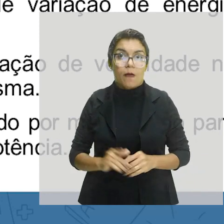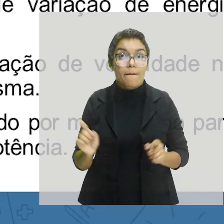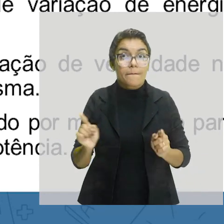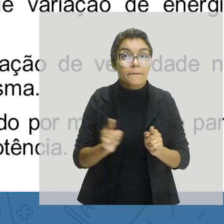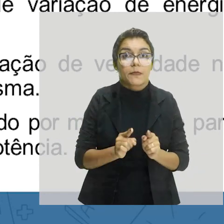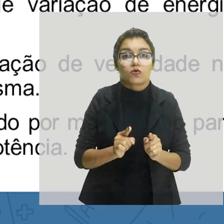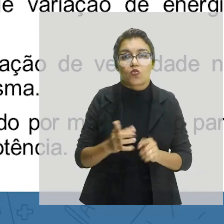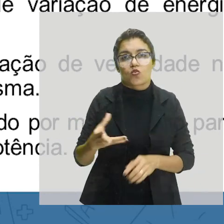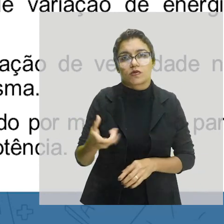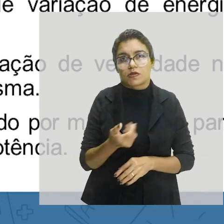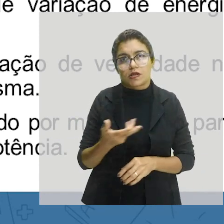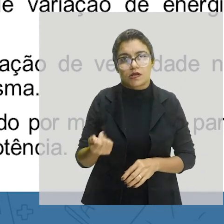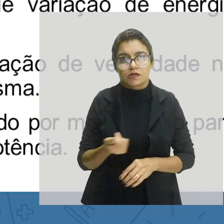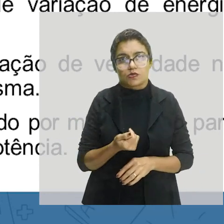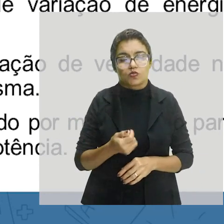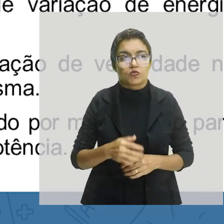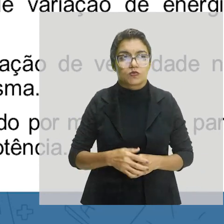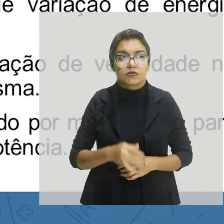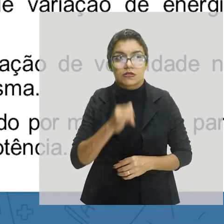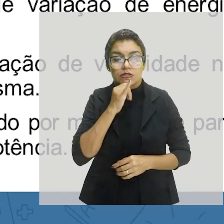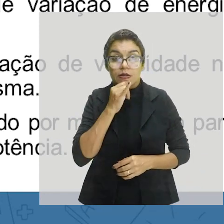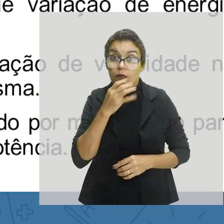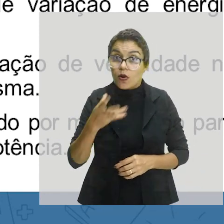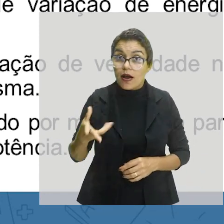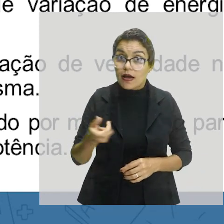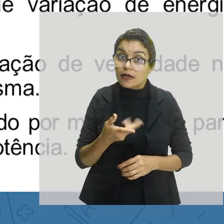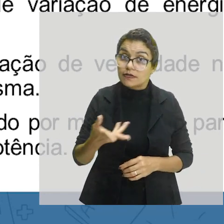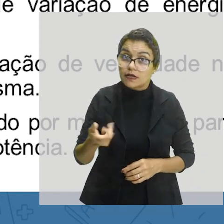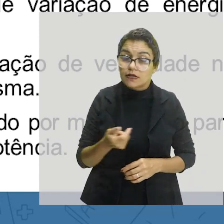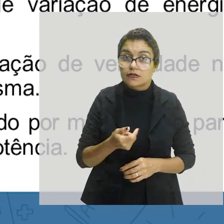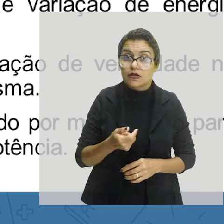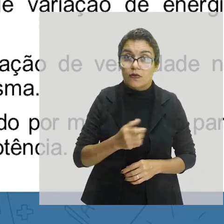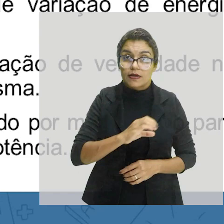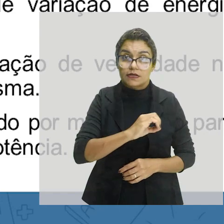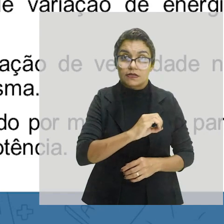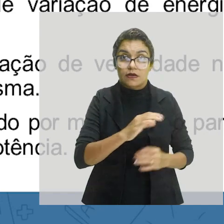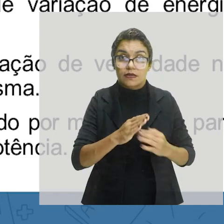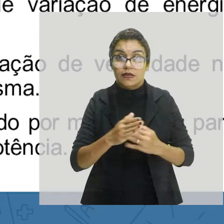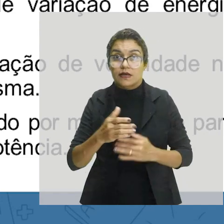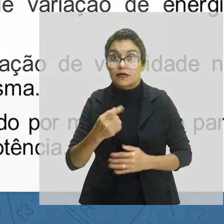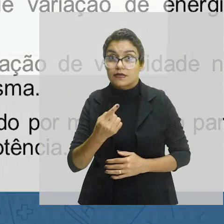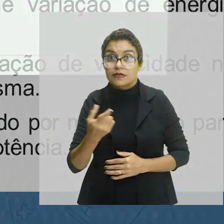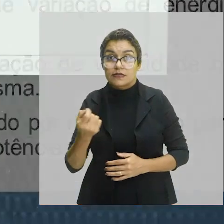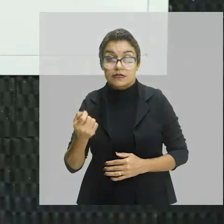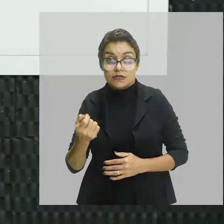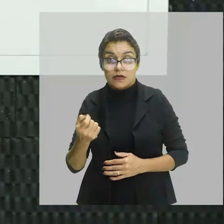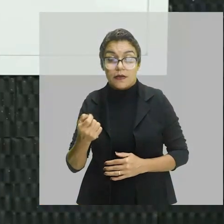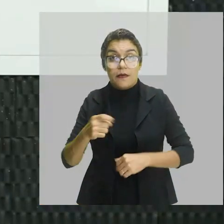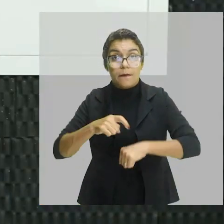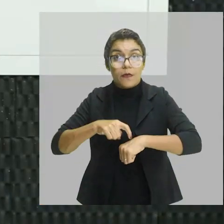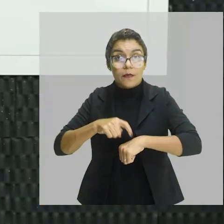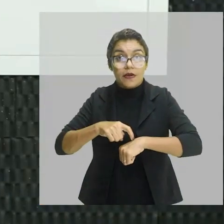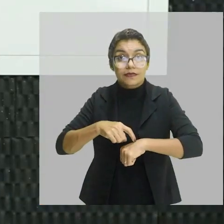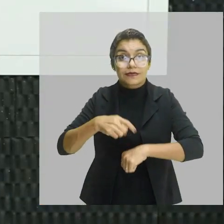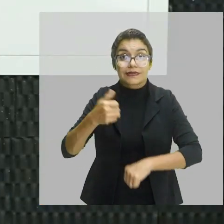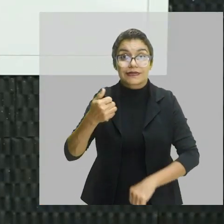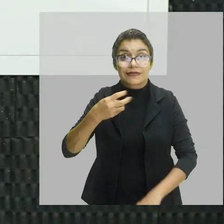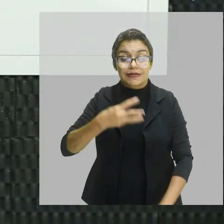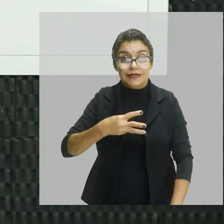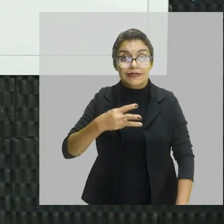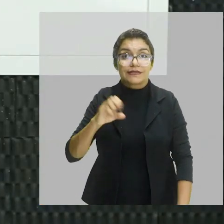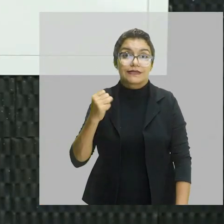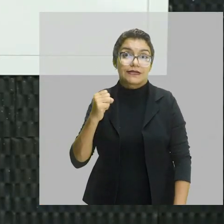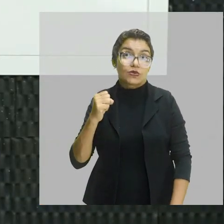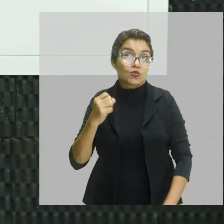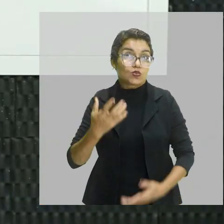menor aceleração. Olha só, a aceleração é de 0 a 100, que ele vai em 13,4 segundos.